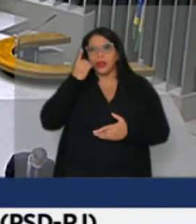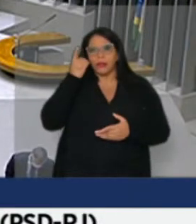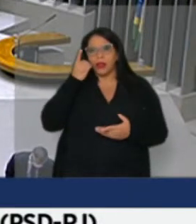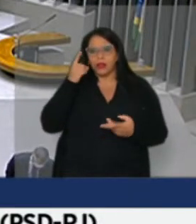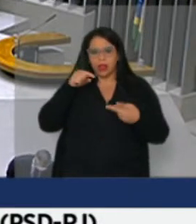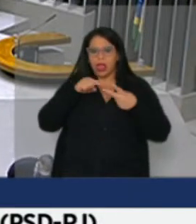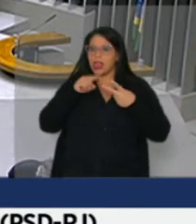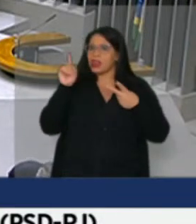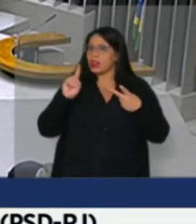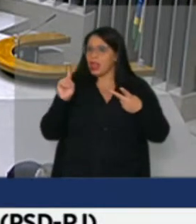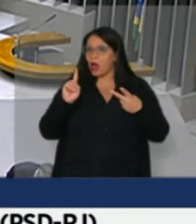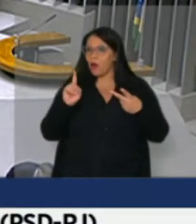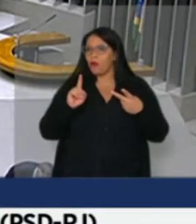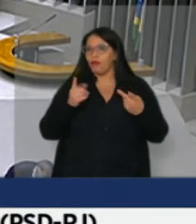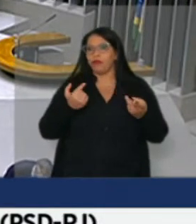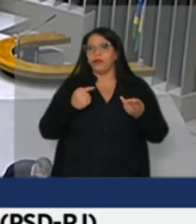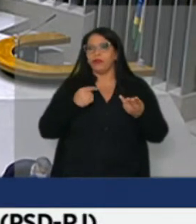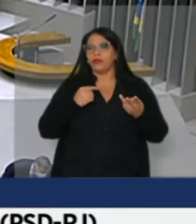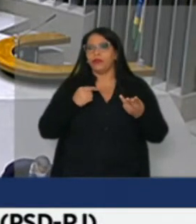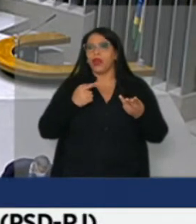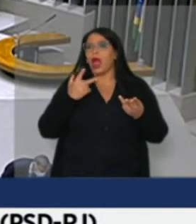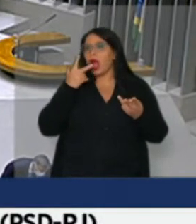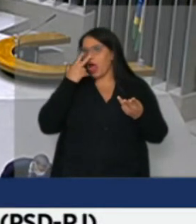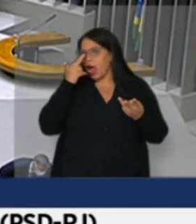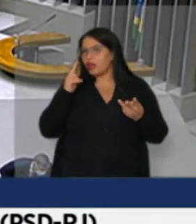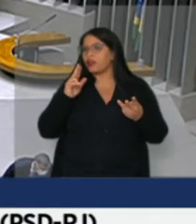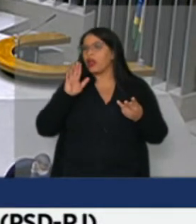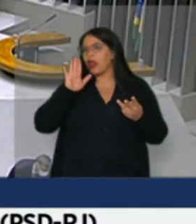Não, acham que ela deve